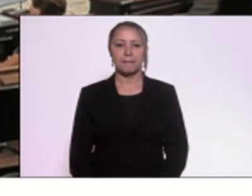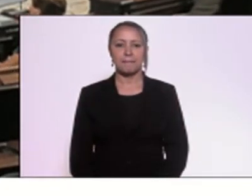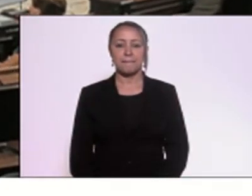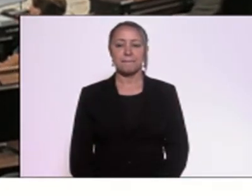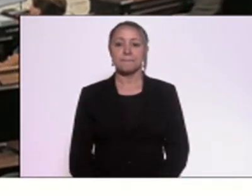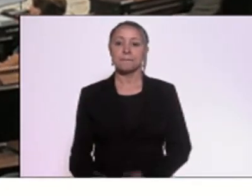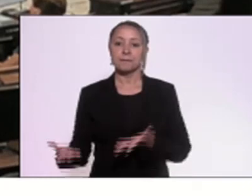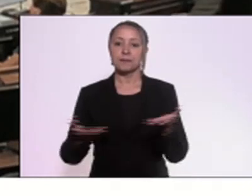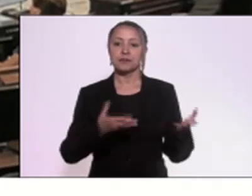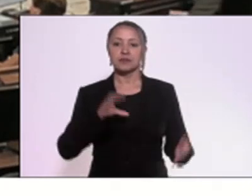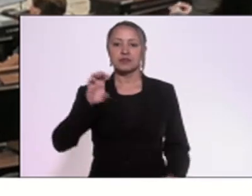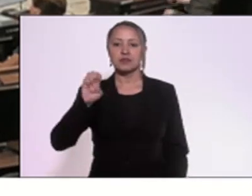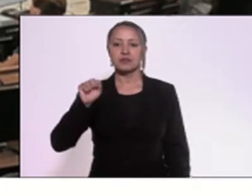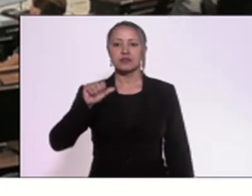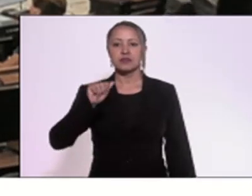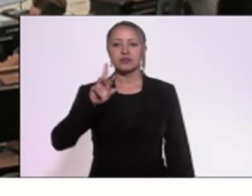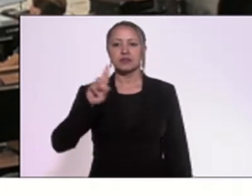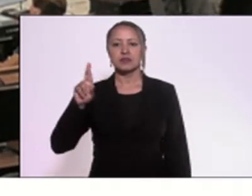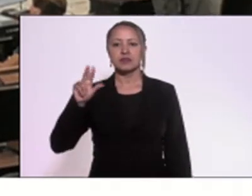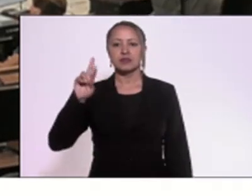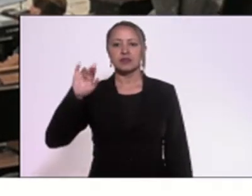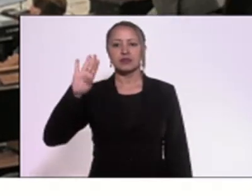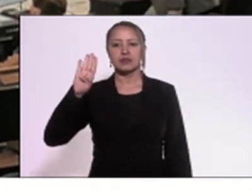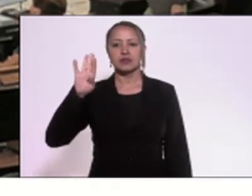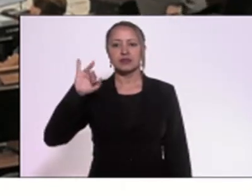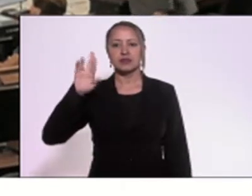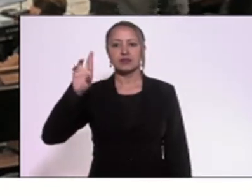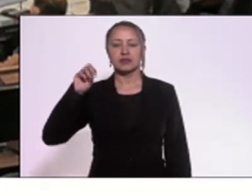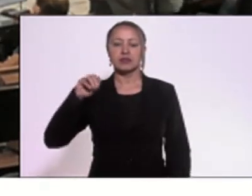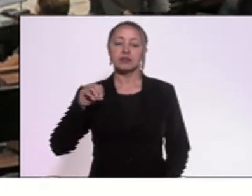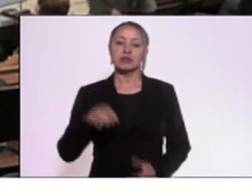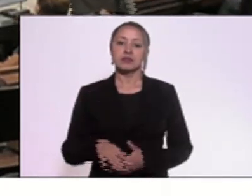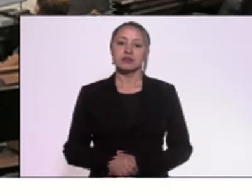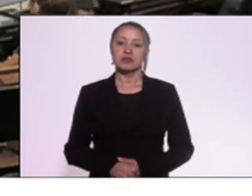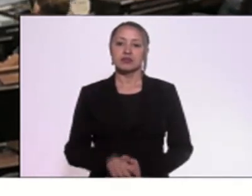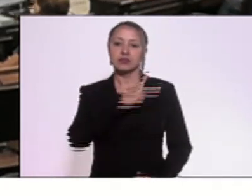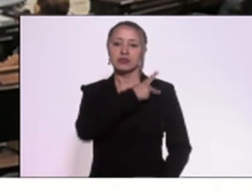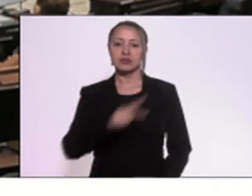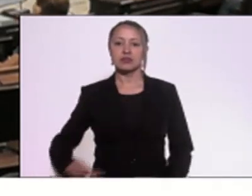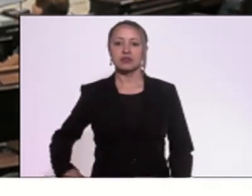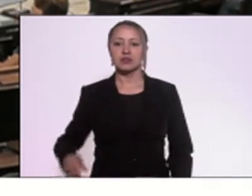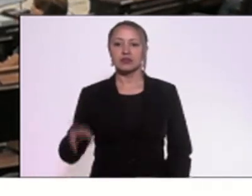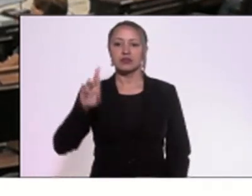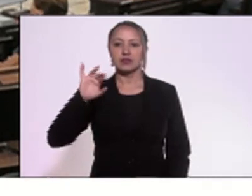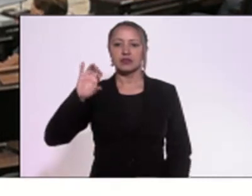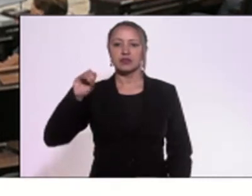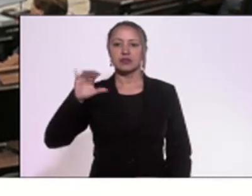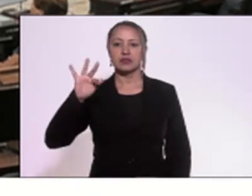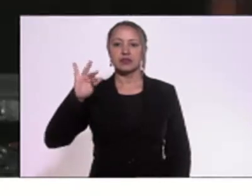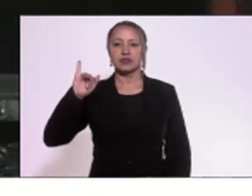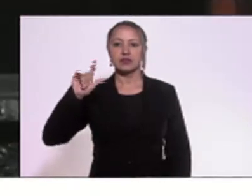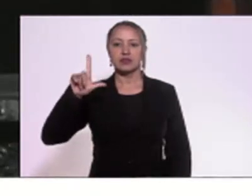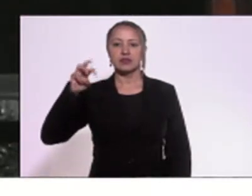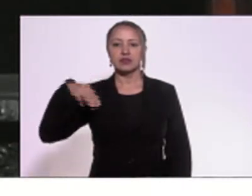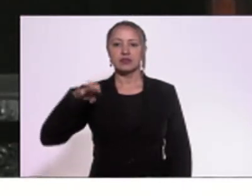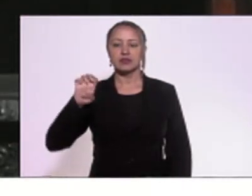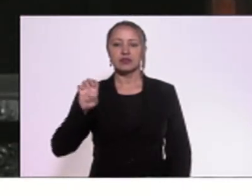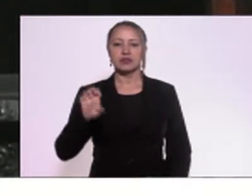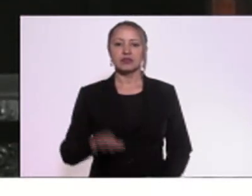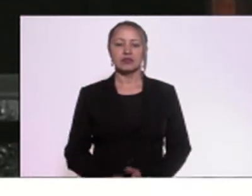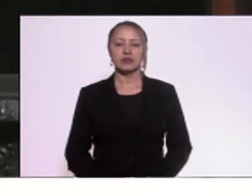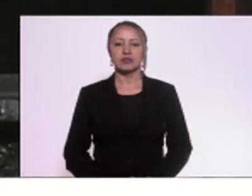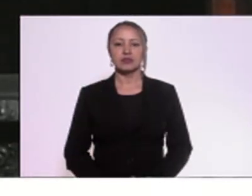Convidar aqui o César Ribeiro, presidente da Rio Filme, representando nesse ato o secretário de Cultura do município